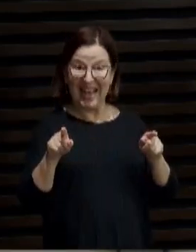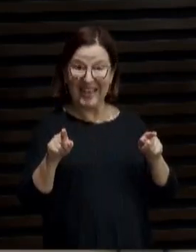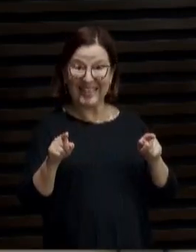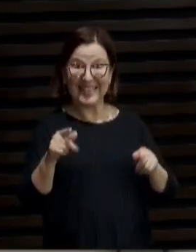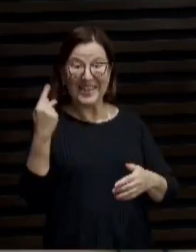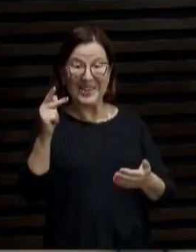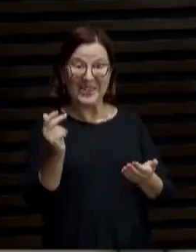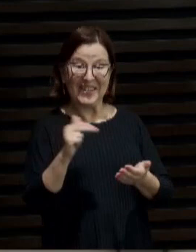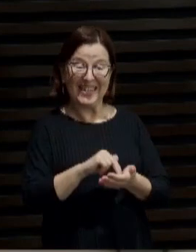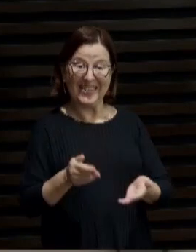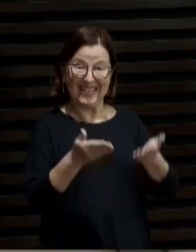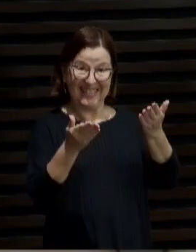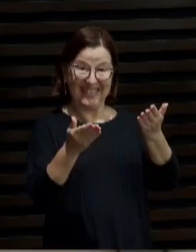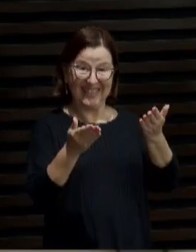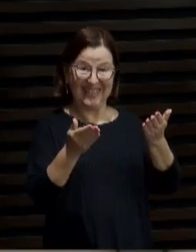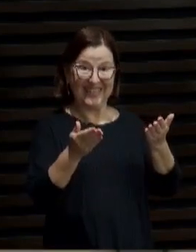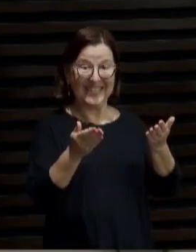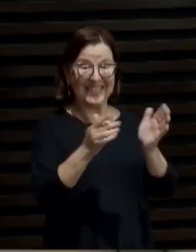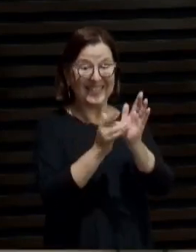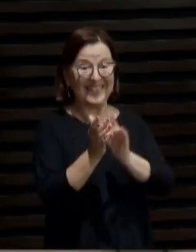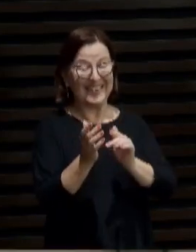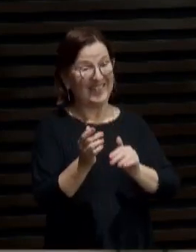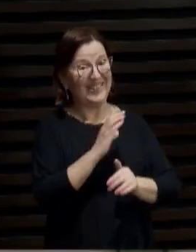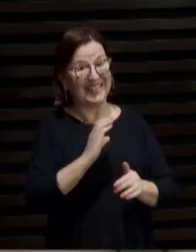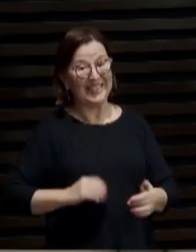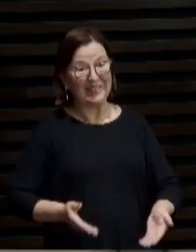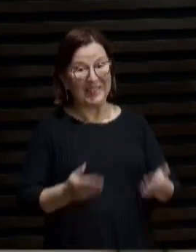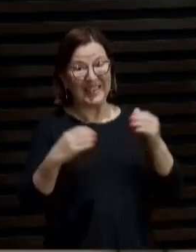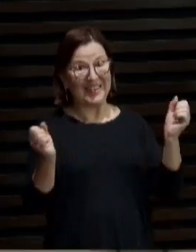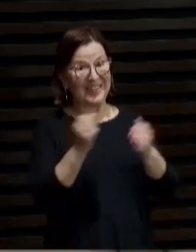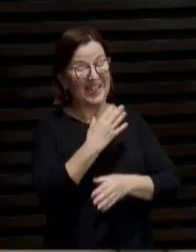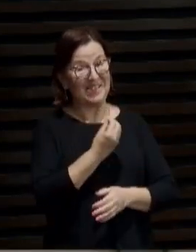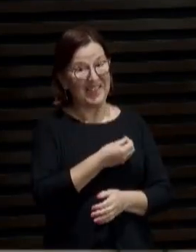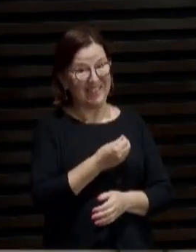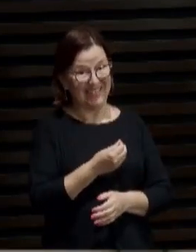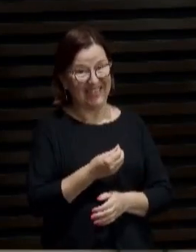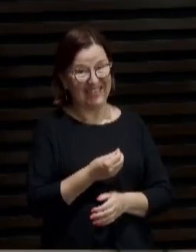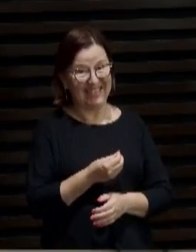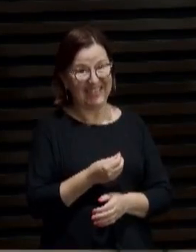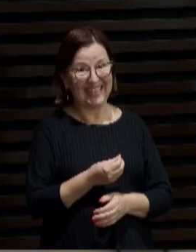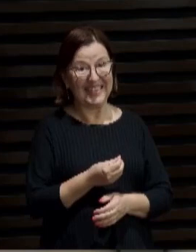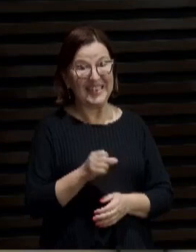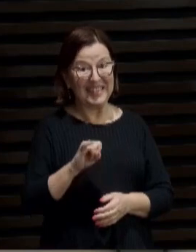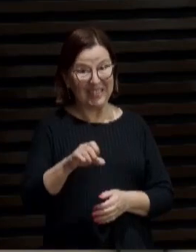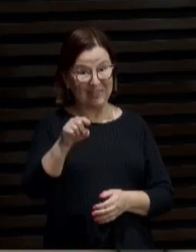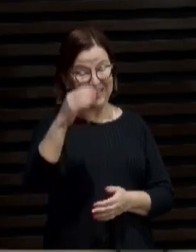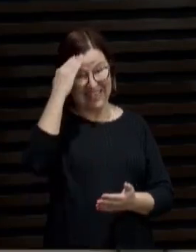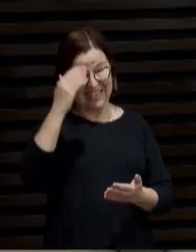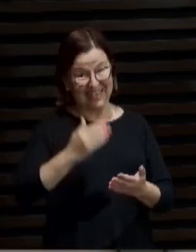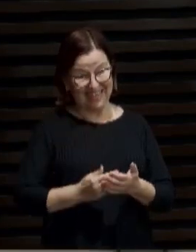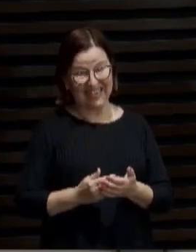ressurreição ele nos dá também uma nova vida. Porque, queridos, ele veio habitar no seu coração e no meu. Se você crê nisso, ele vem, e